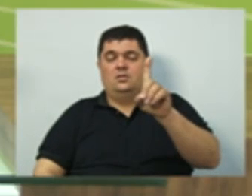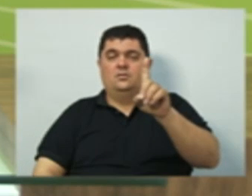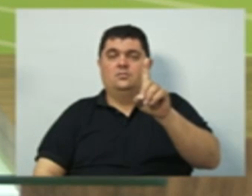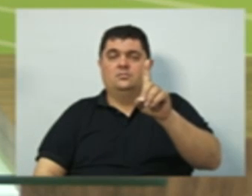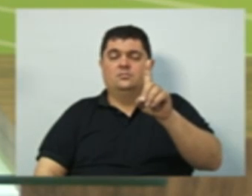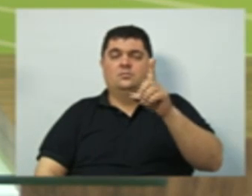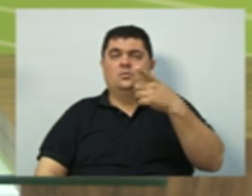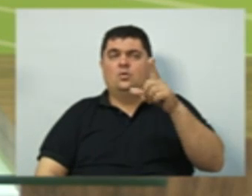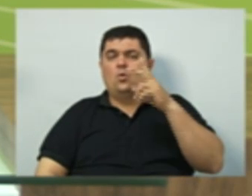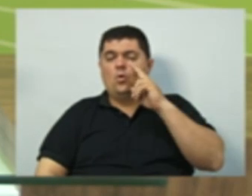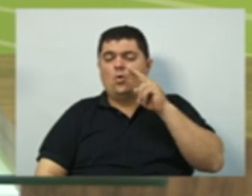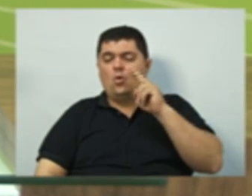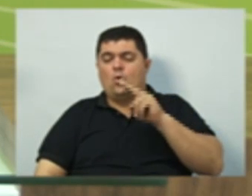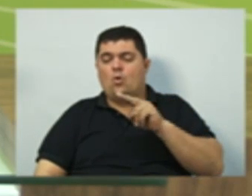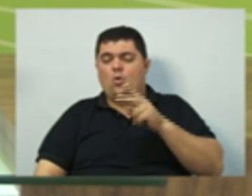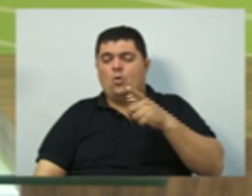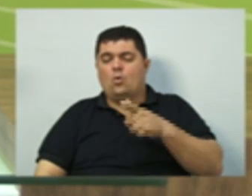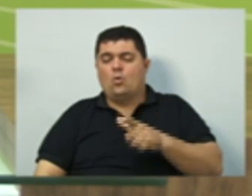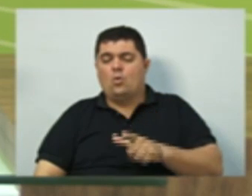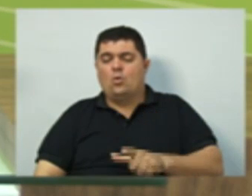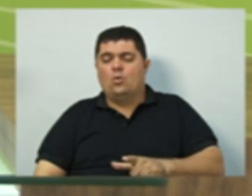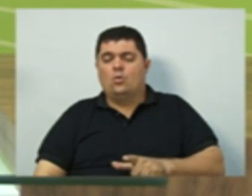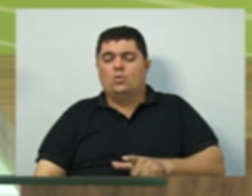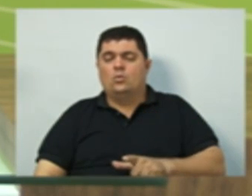ver se tem mais alguém antes de eu passar para o professor.